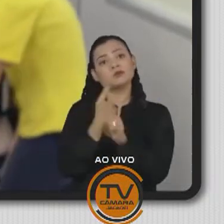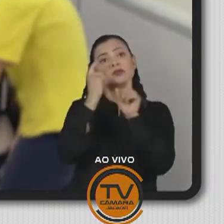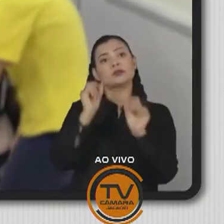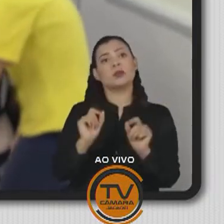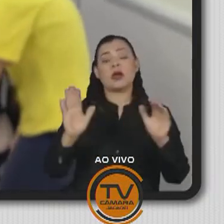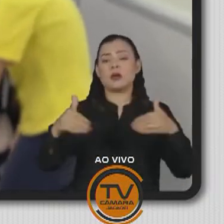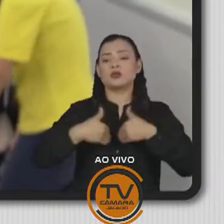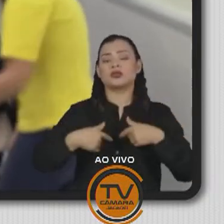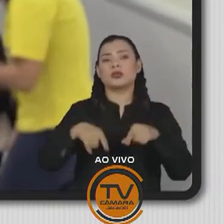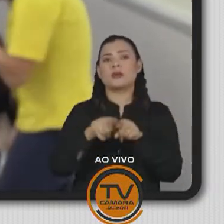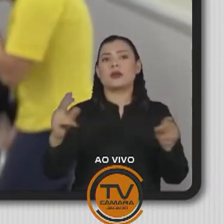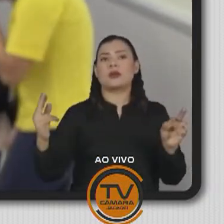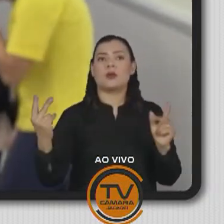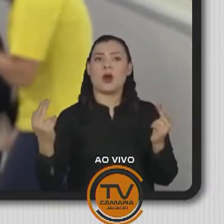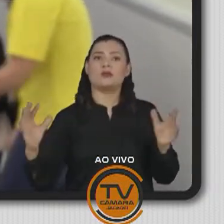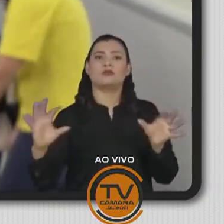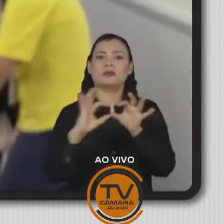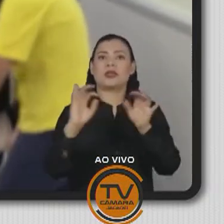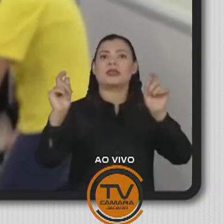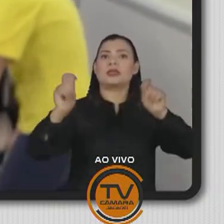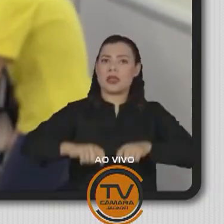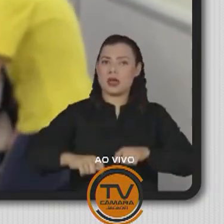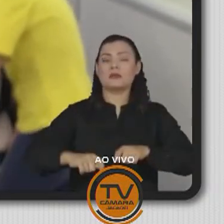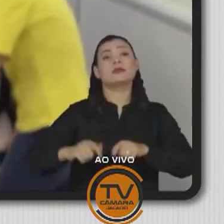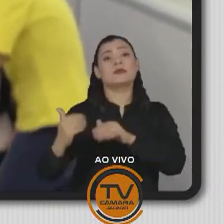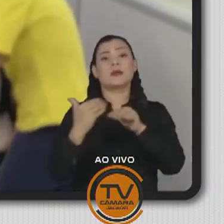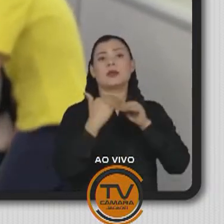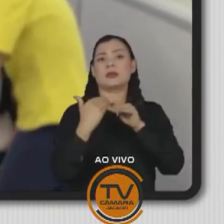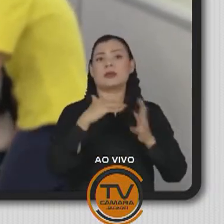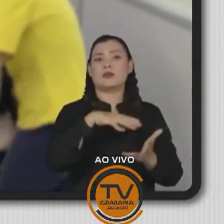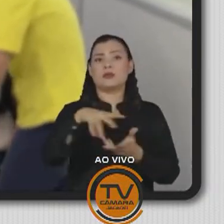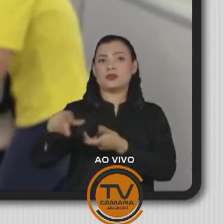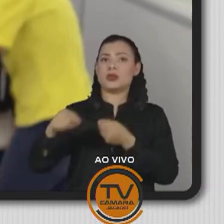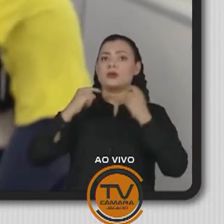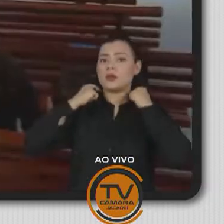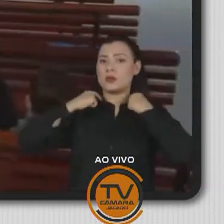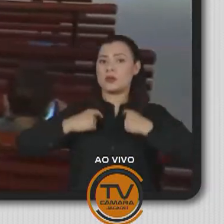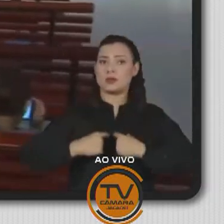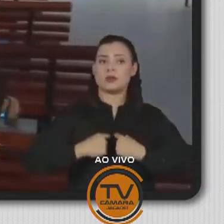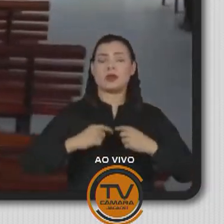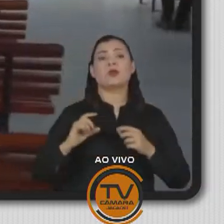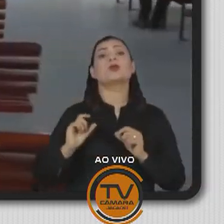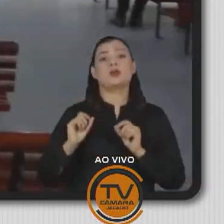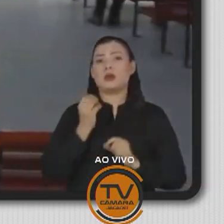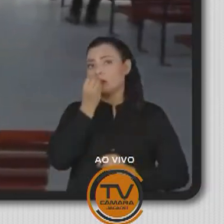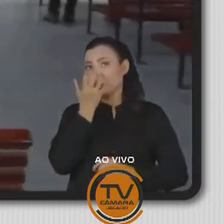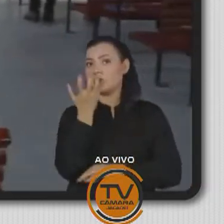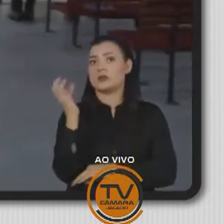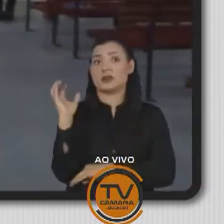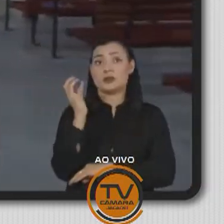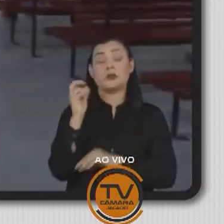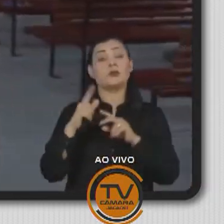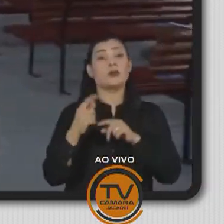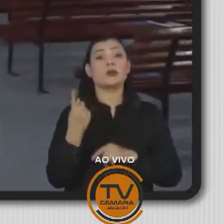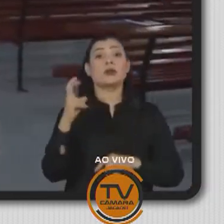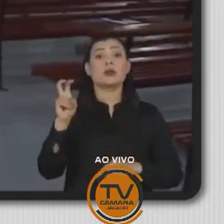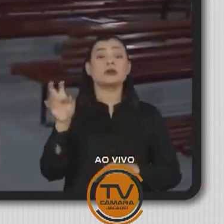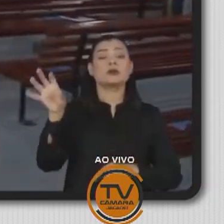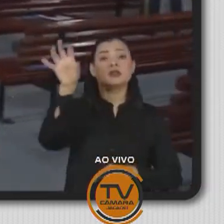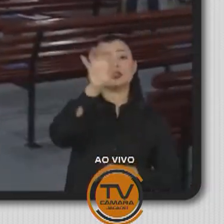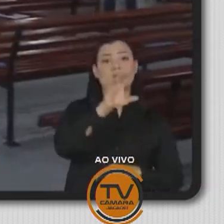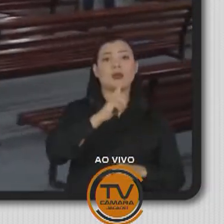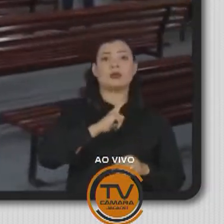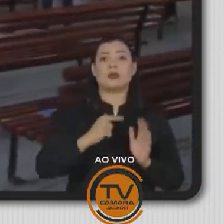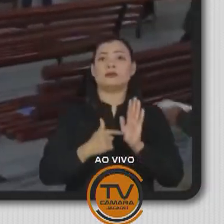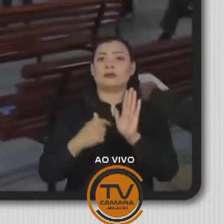o autista possa se beneficiar desse padrão internacional que é o cordão de girassol. Atualmente, 15 estados brasileiros